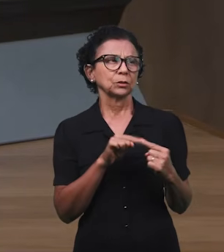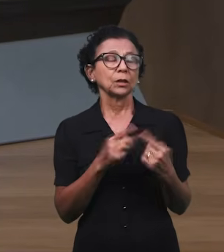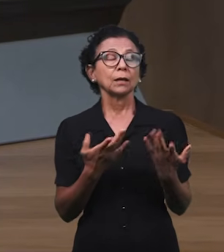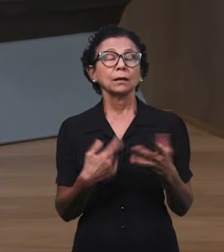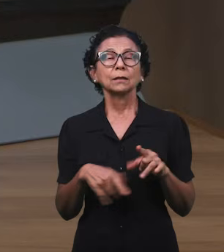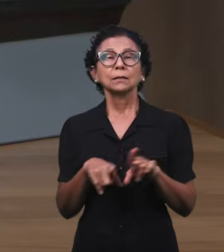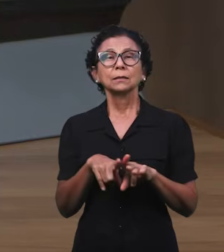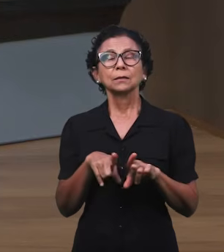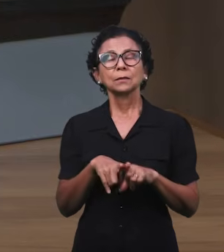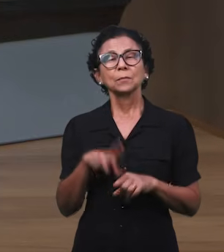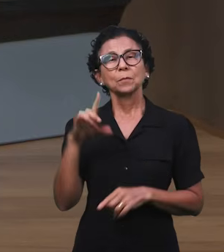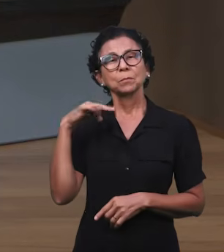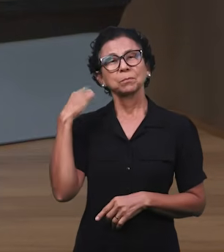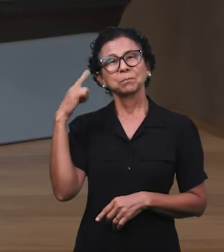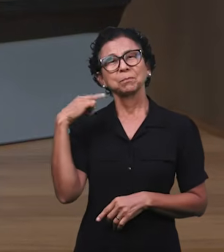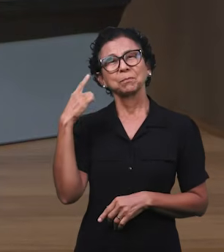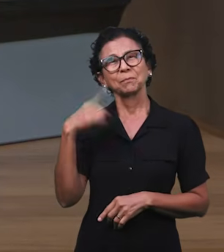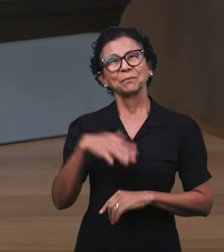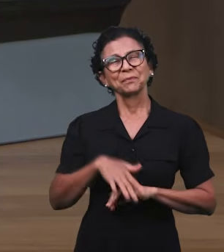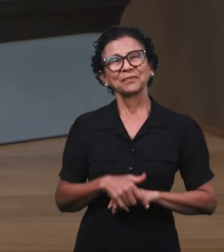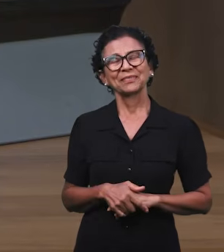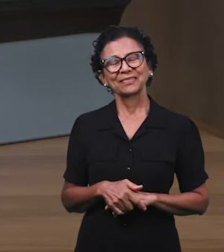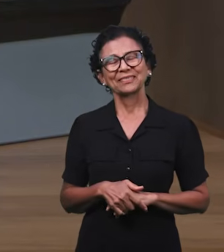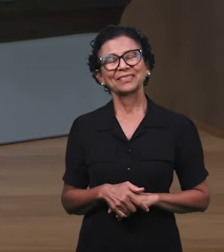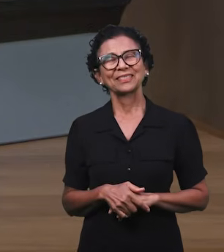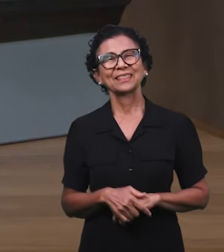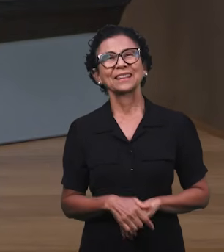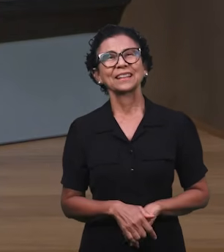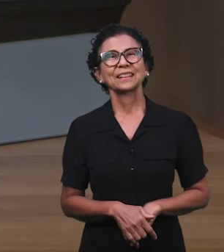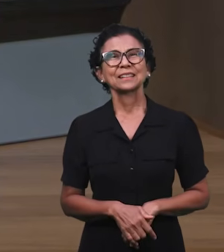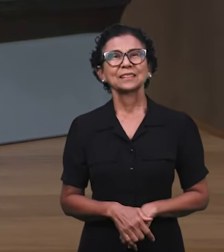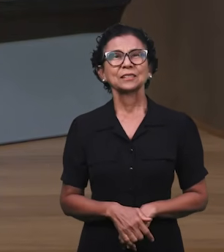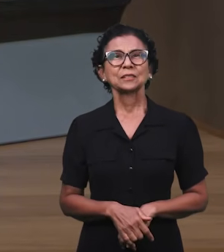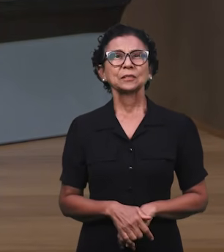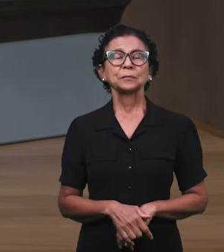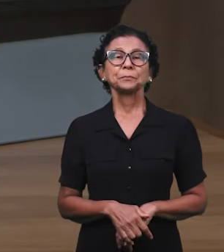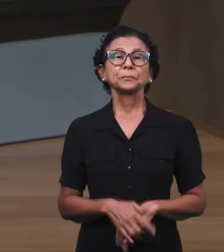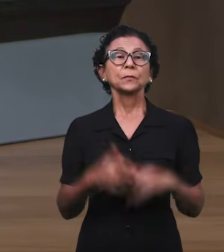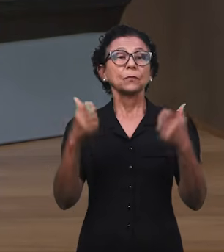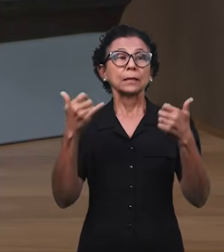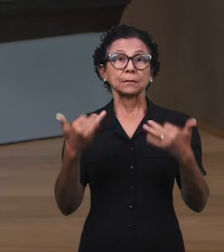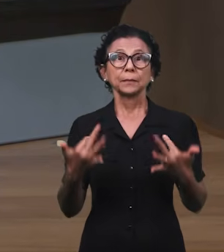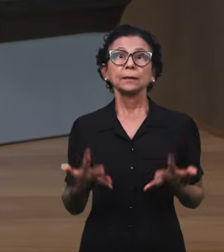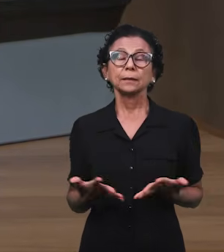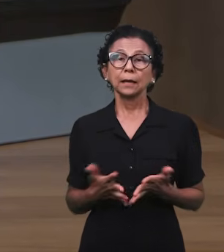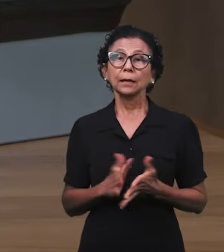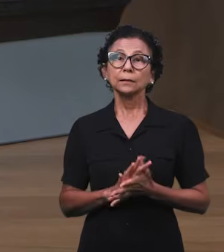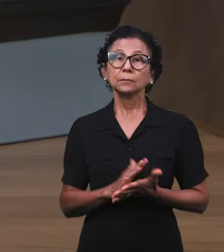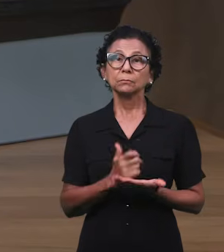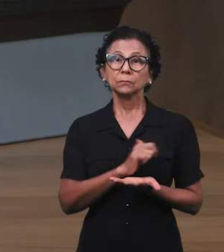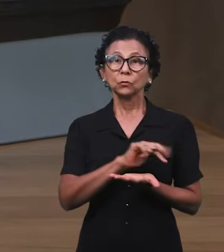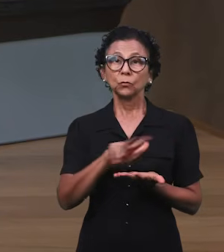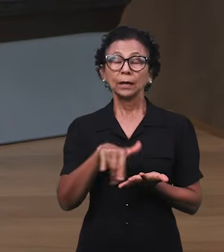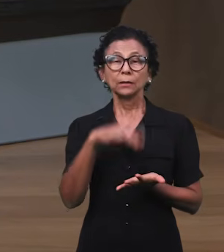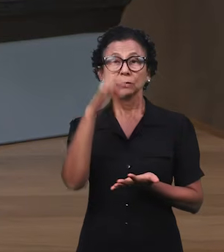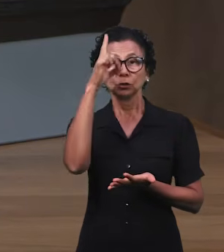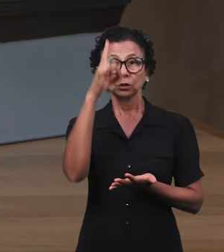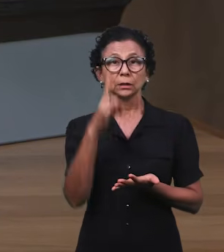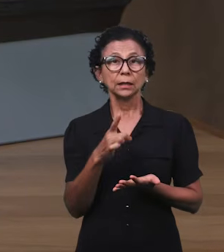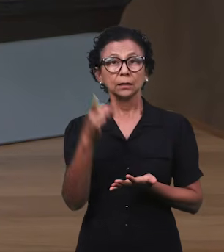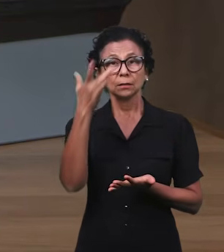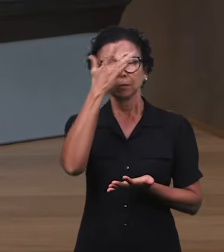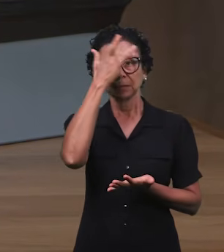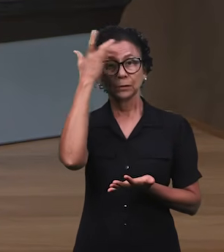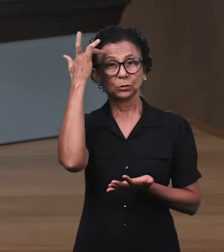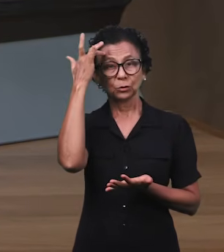uma advogada, a doutora Paola Fernandes, ela que vai falar um pouquinho sobre os direitos, né, os direitos conquistados pelo paciente